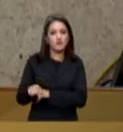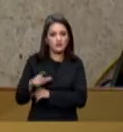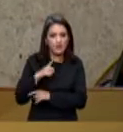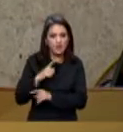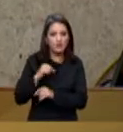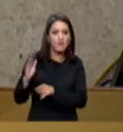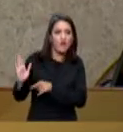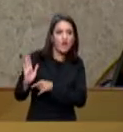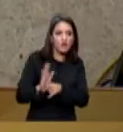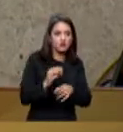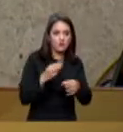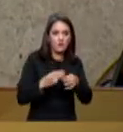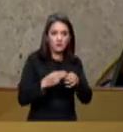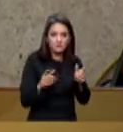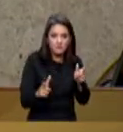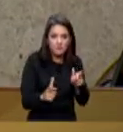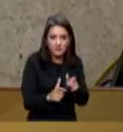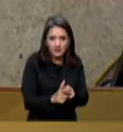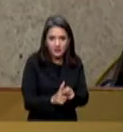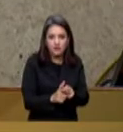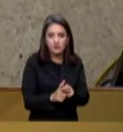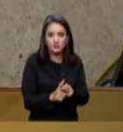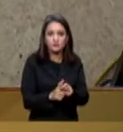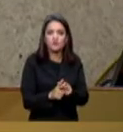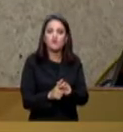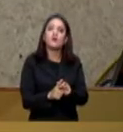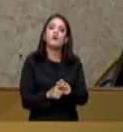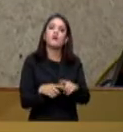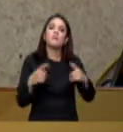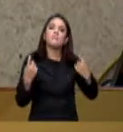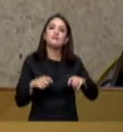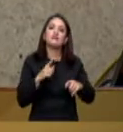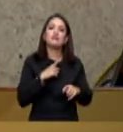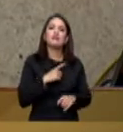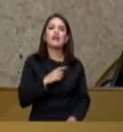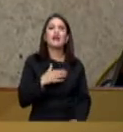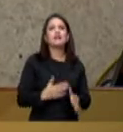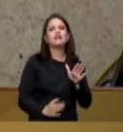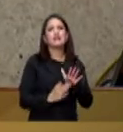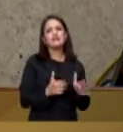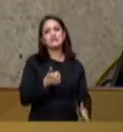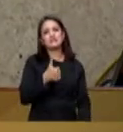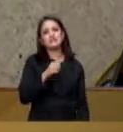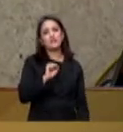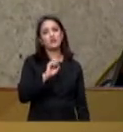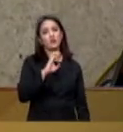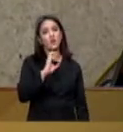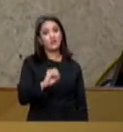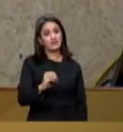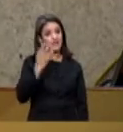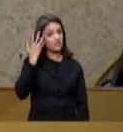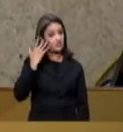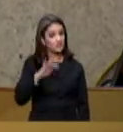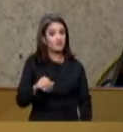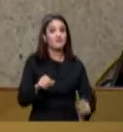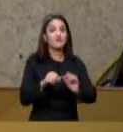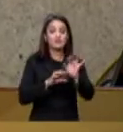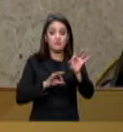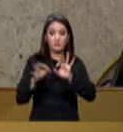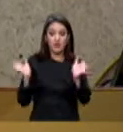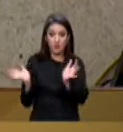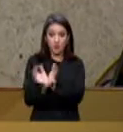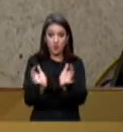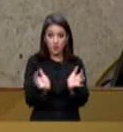aos pequenos municípios, componham em até 180 dias, 6 meses, grupos ou